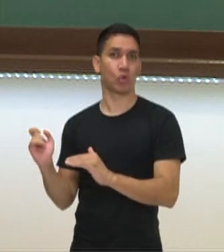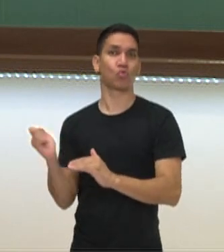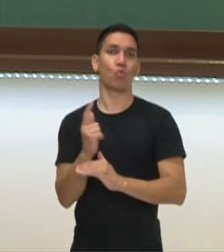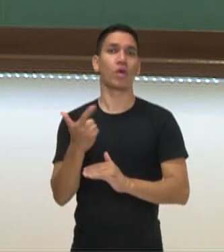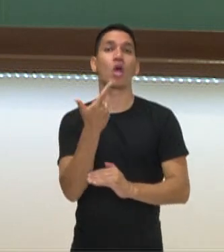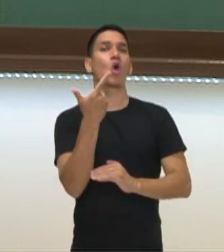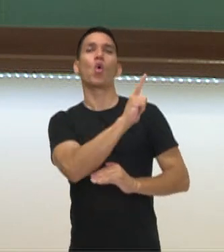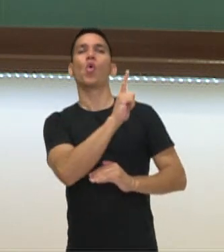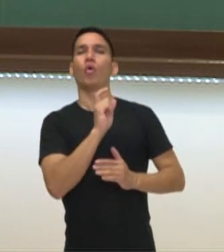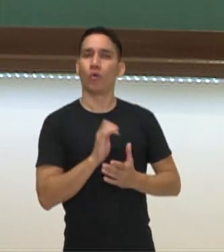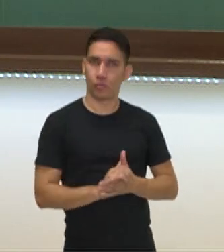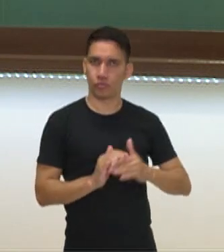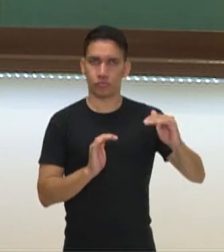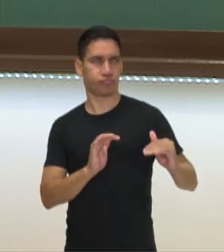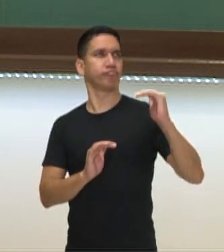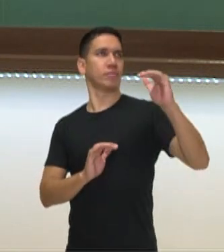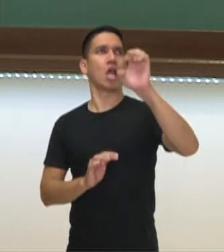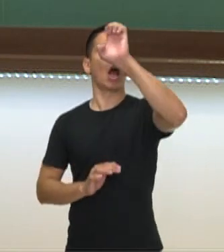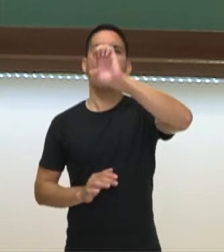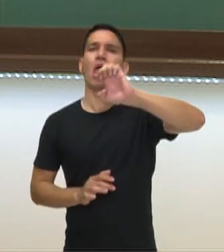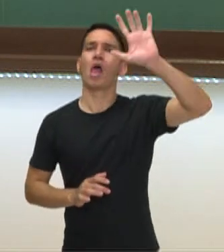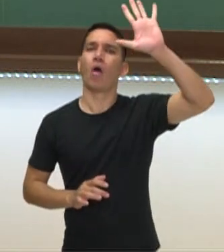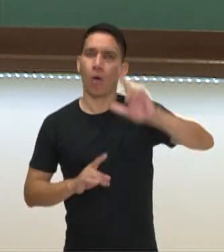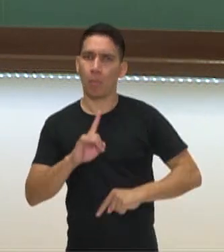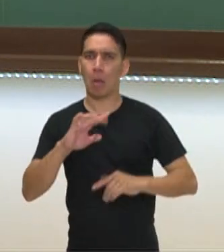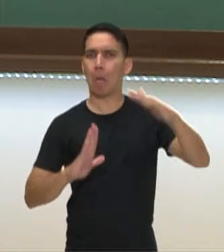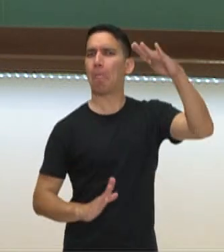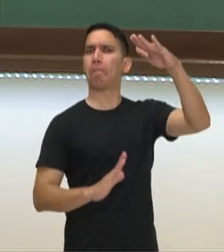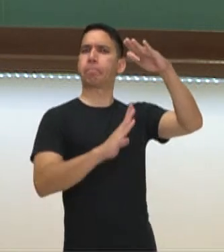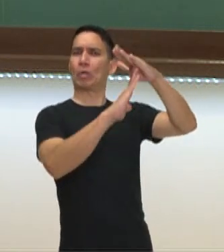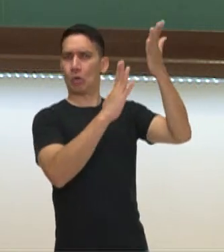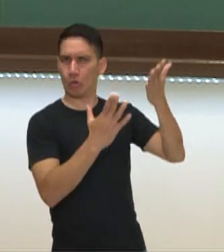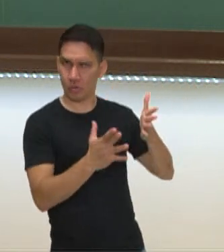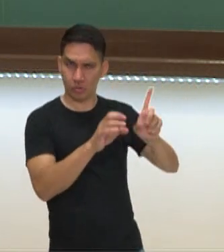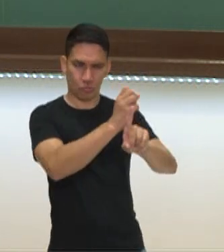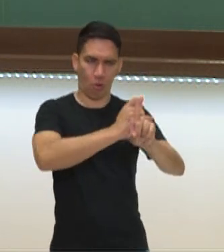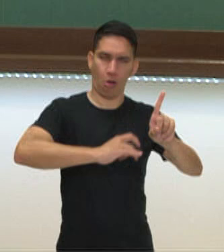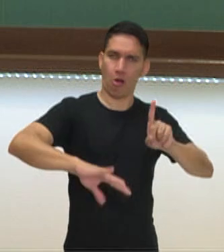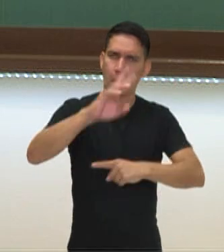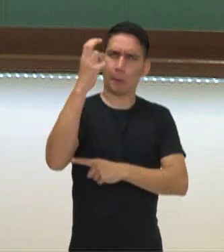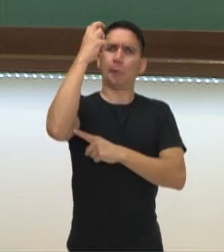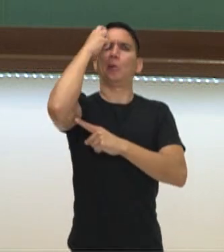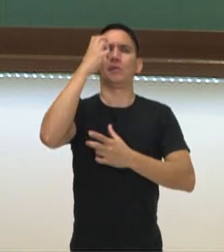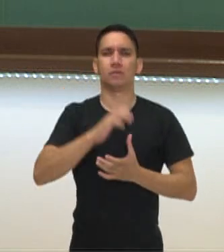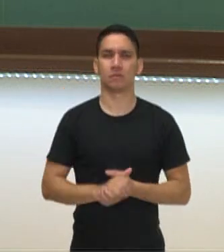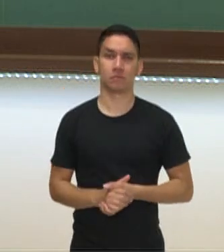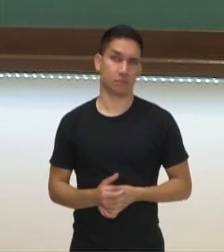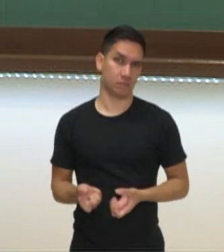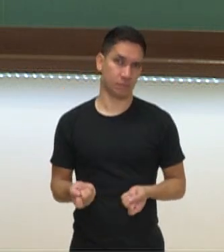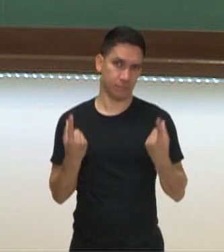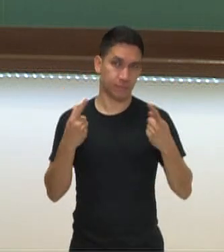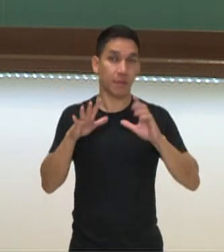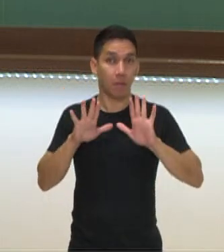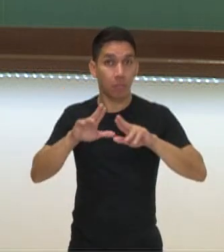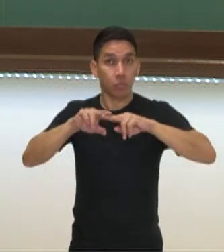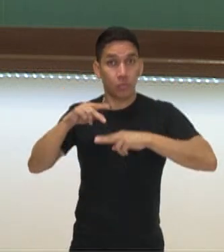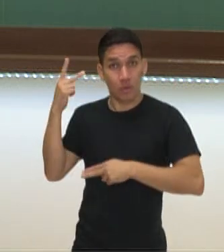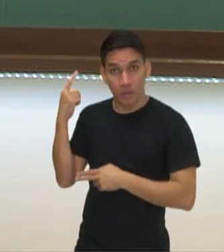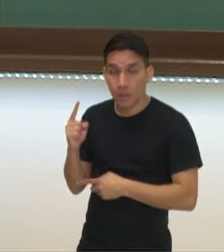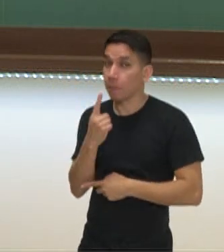em contraposição aos europeus que se colocavam no topo da civilização, da cultura, tá? Então, Gilberto